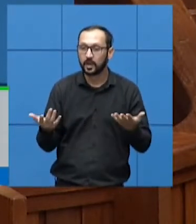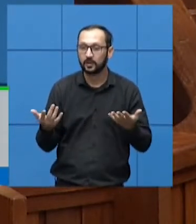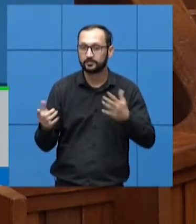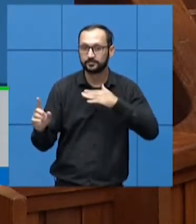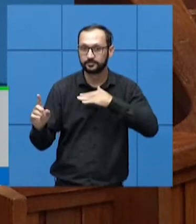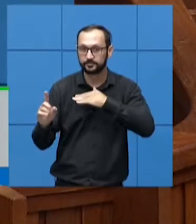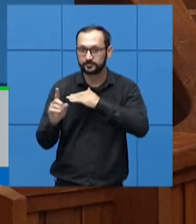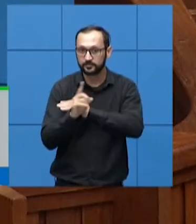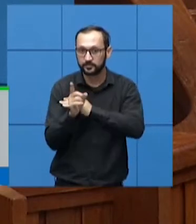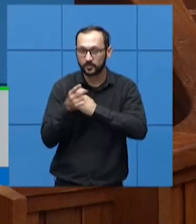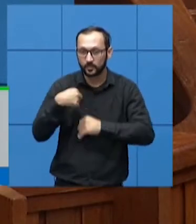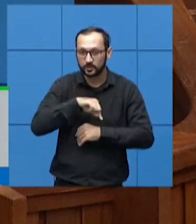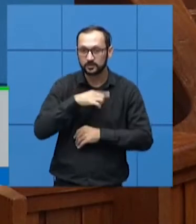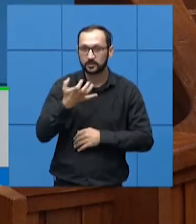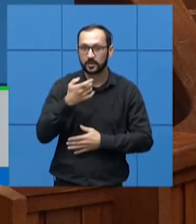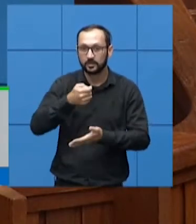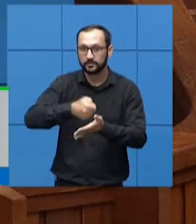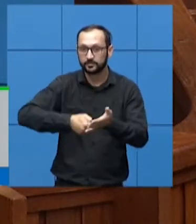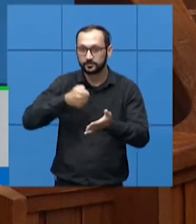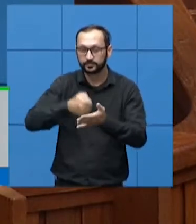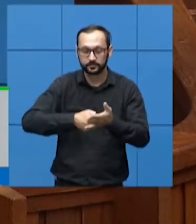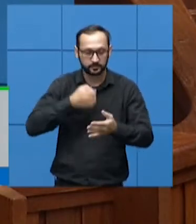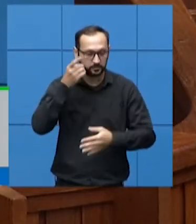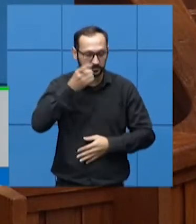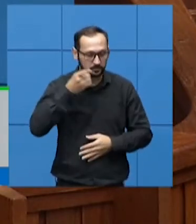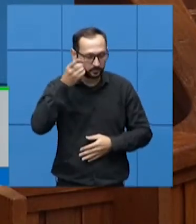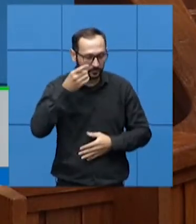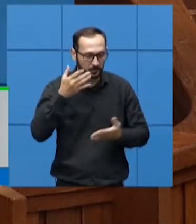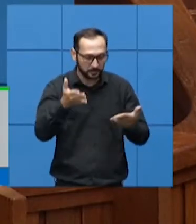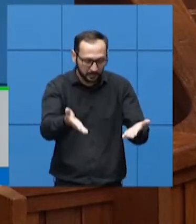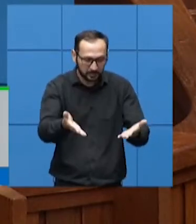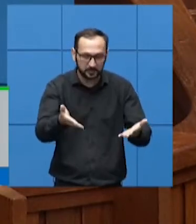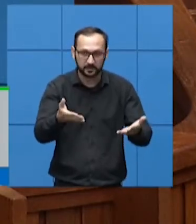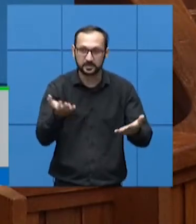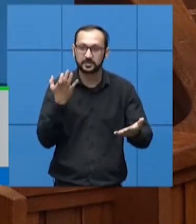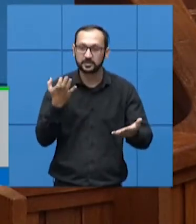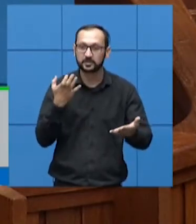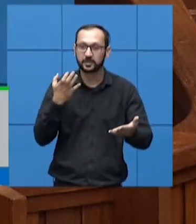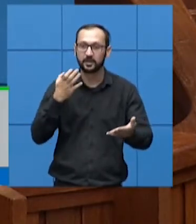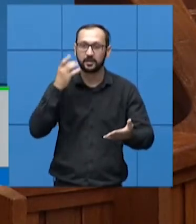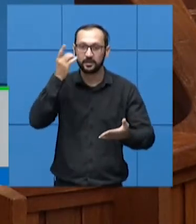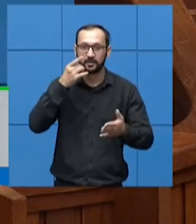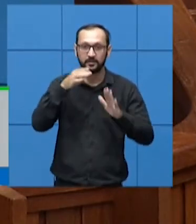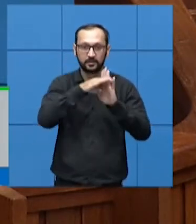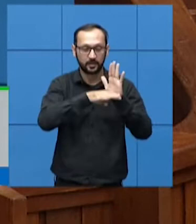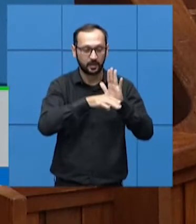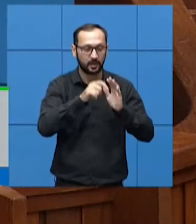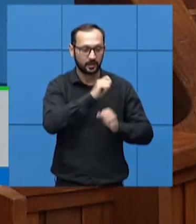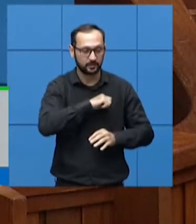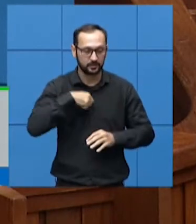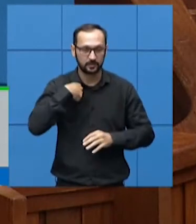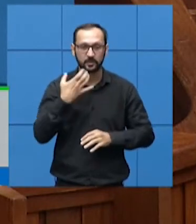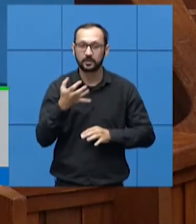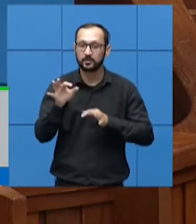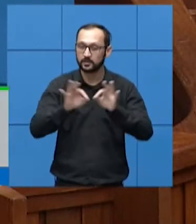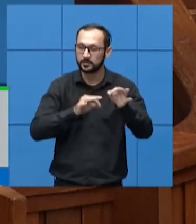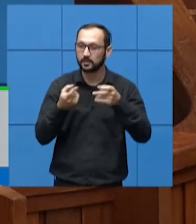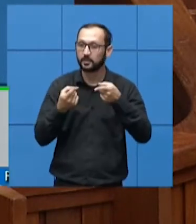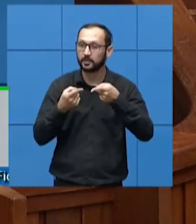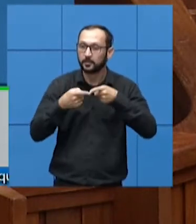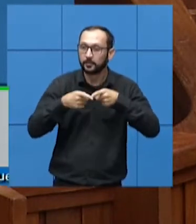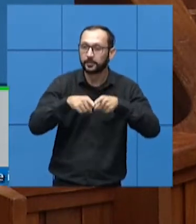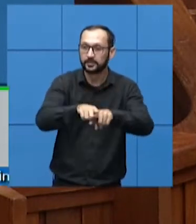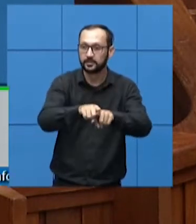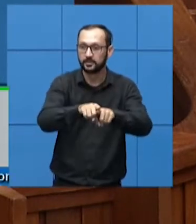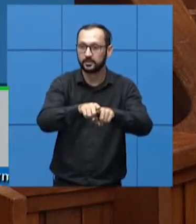que nós estamos pedindo aqui, deputado. São medidas que nós estamos pedindo, tá, Adriana? Nessa parceria, para que